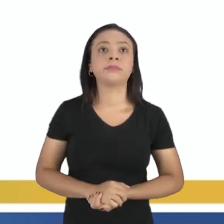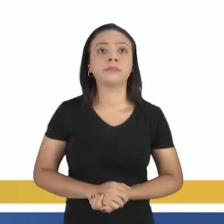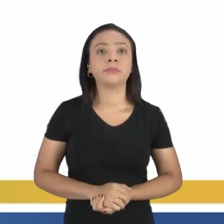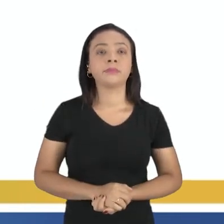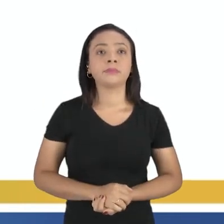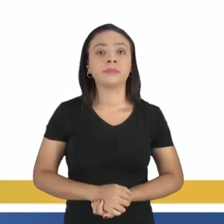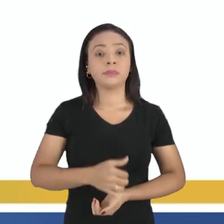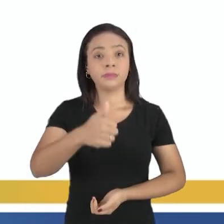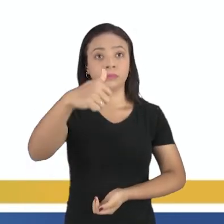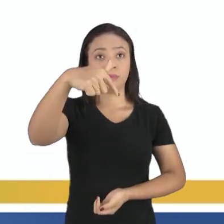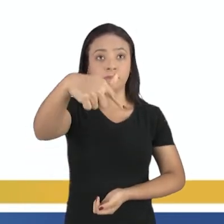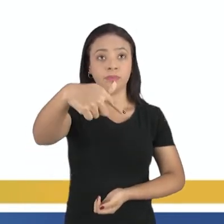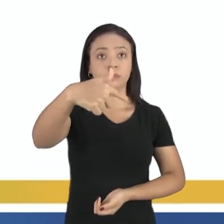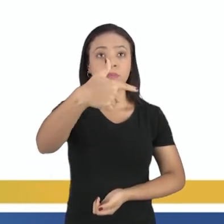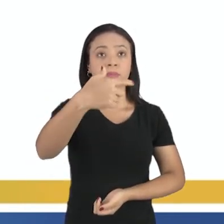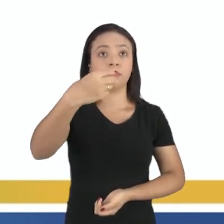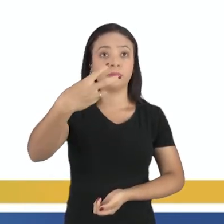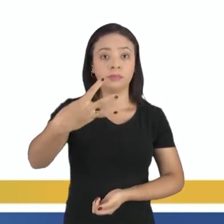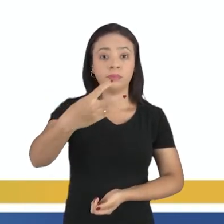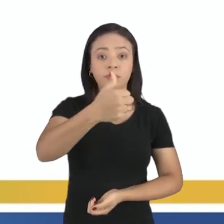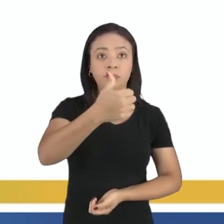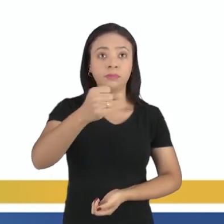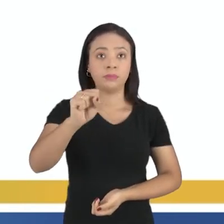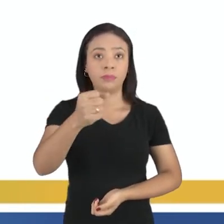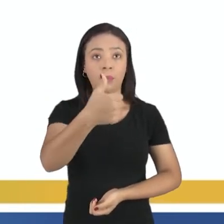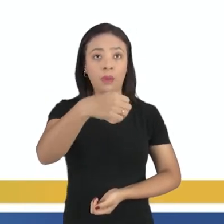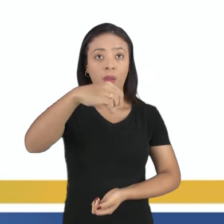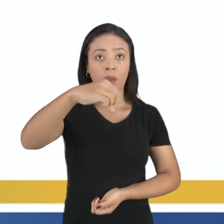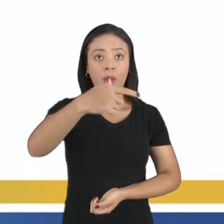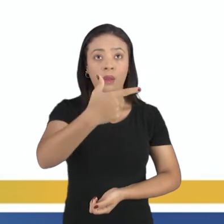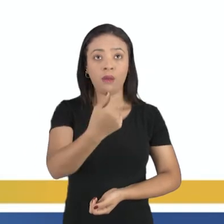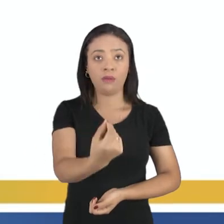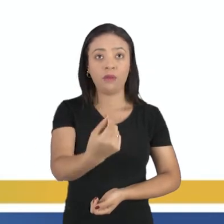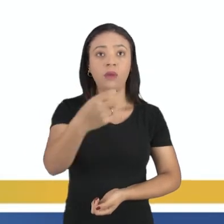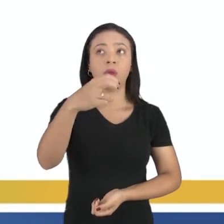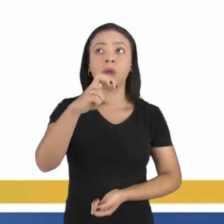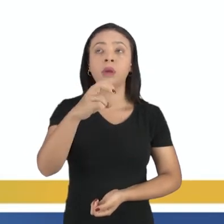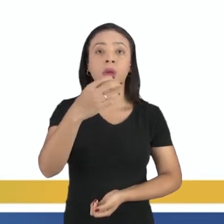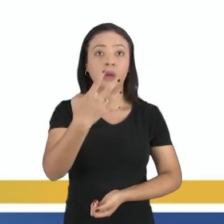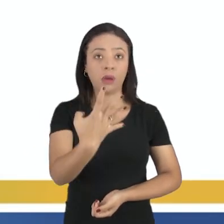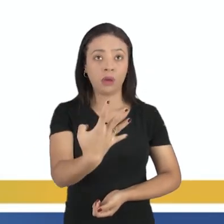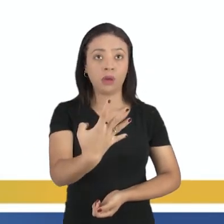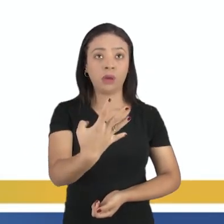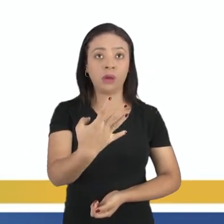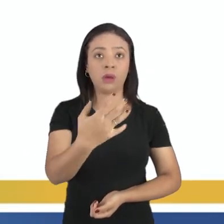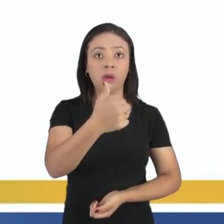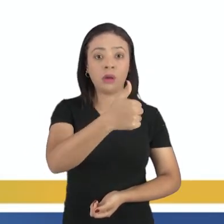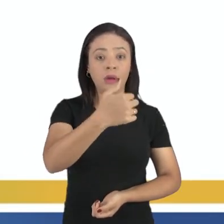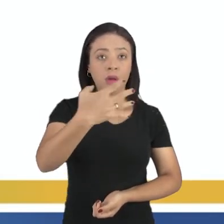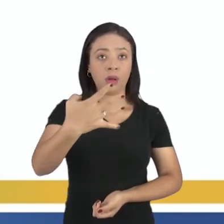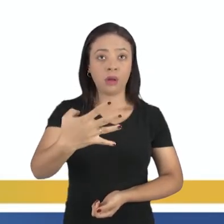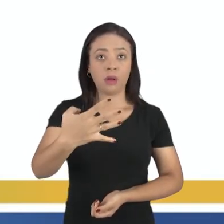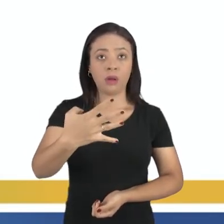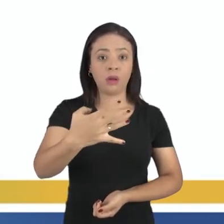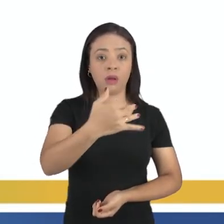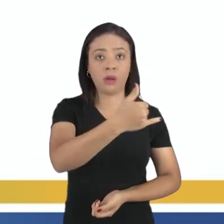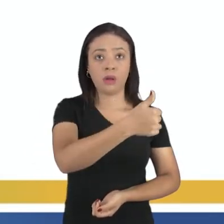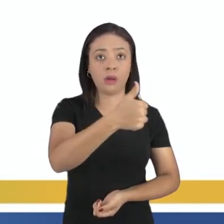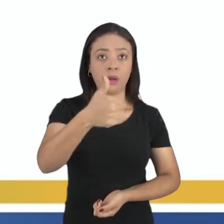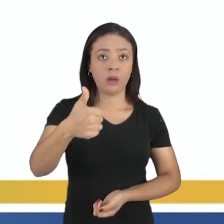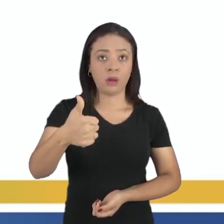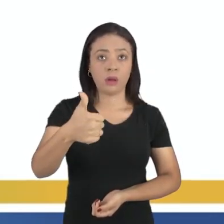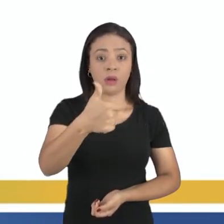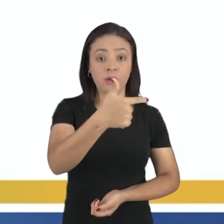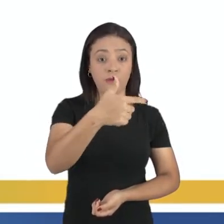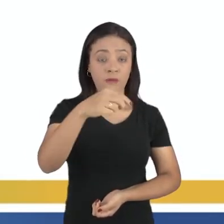Léo: 17, 23, 18, 19, 20, 54,